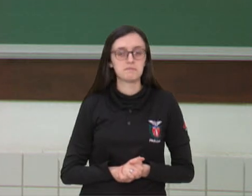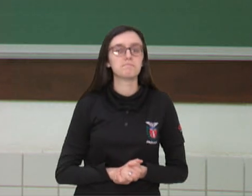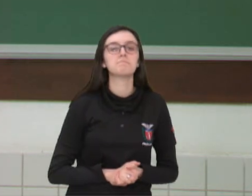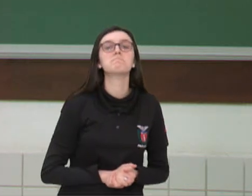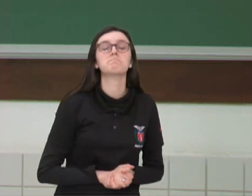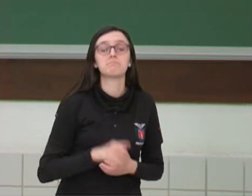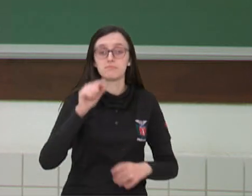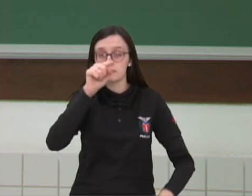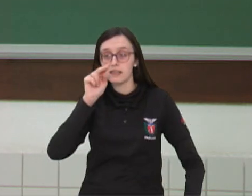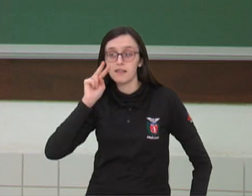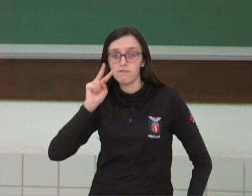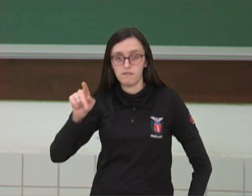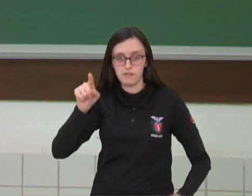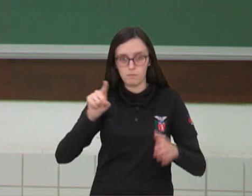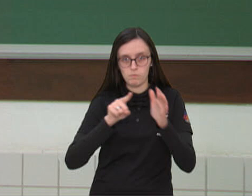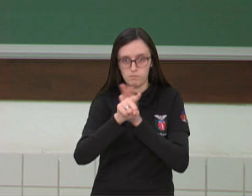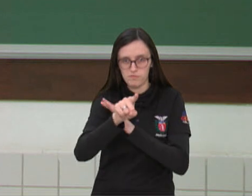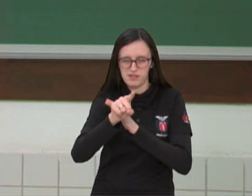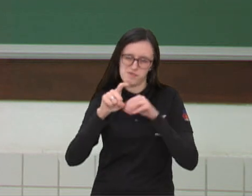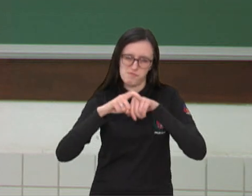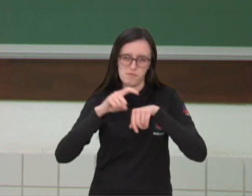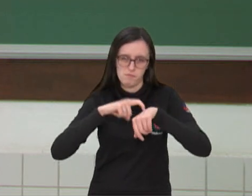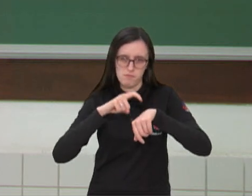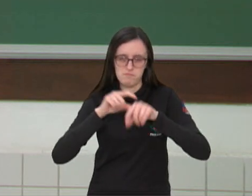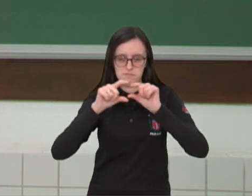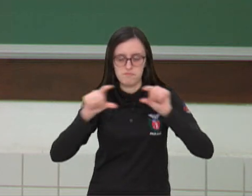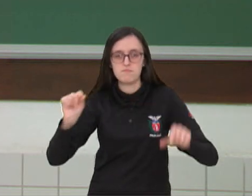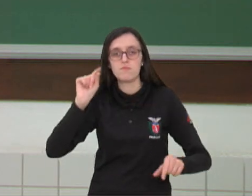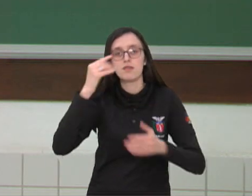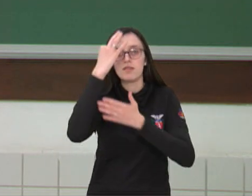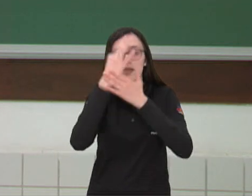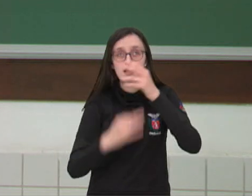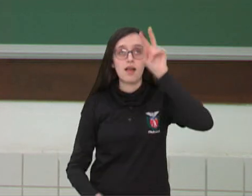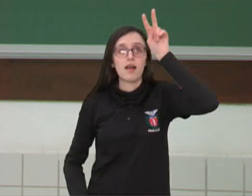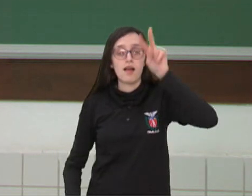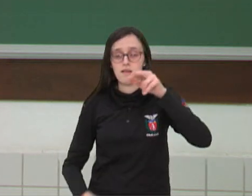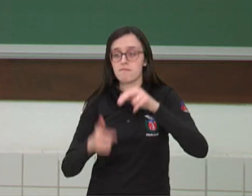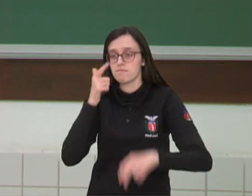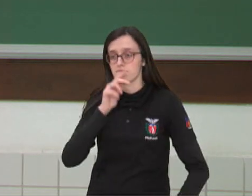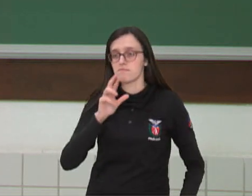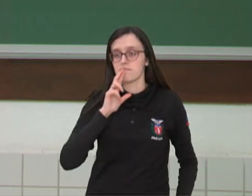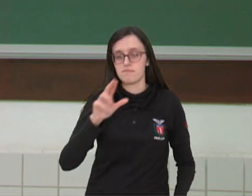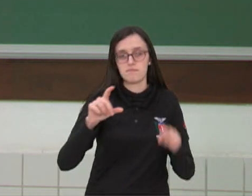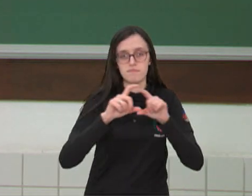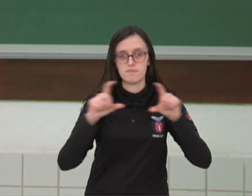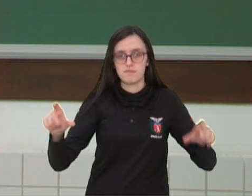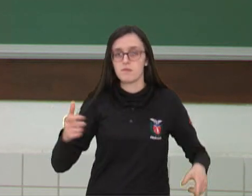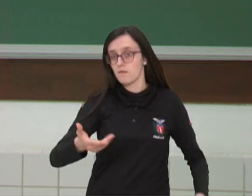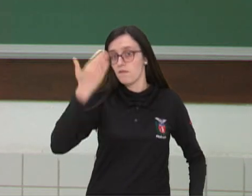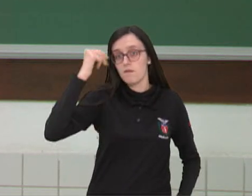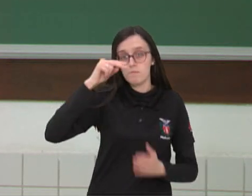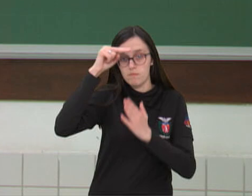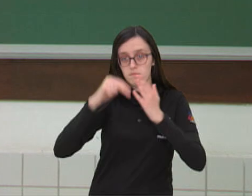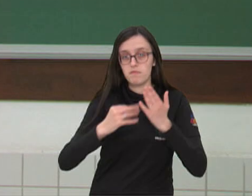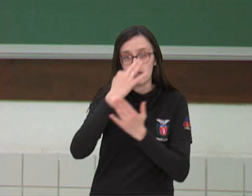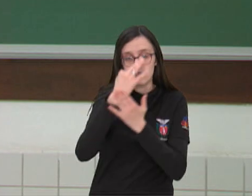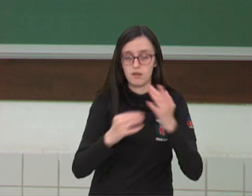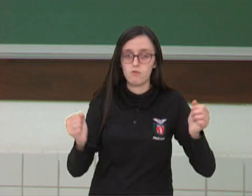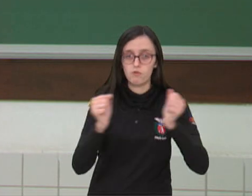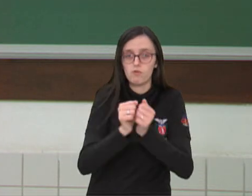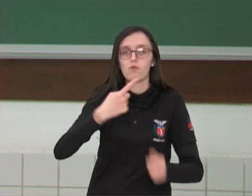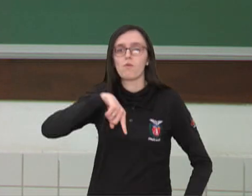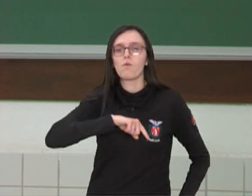Como você viu na questão ali embaixo, é a partir do texto que nós vamos responder. Então, vamos ler o texto juntos para a